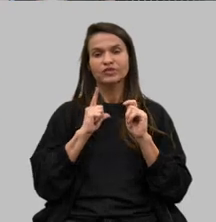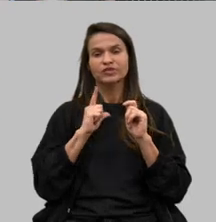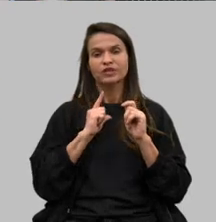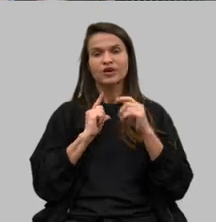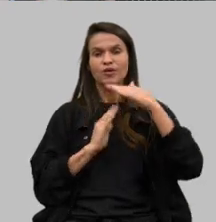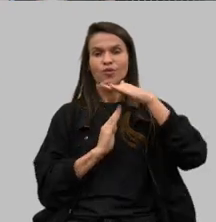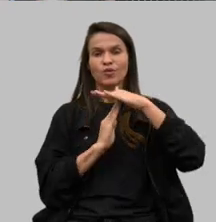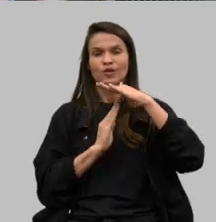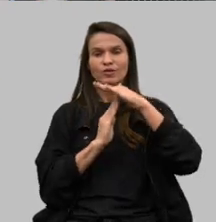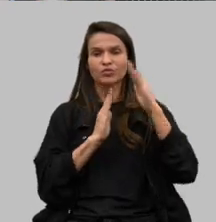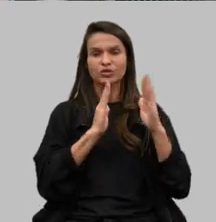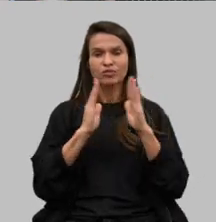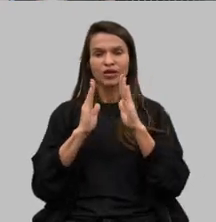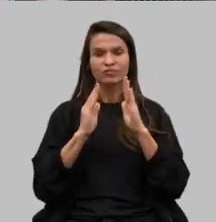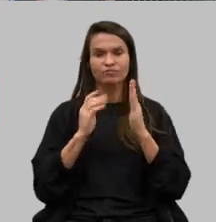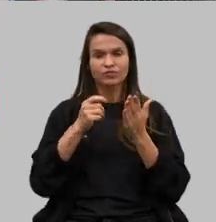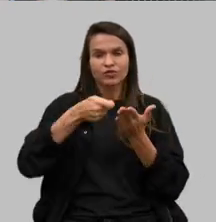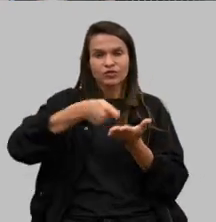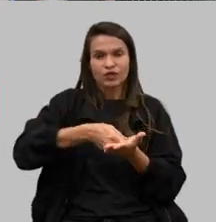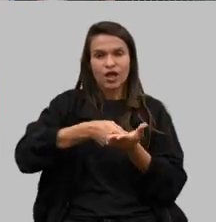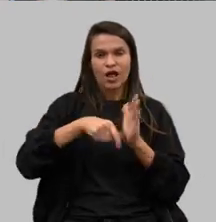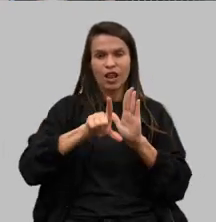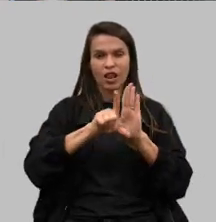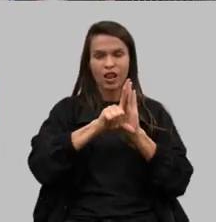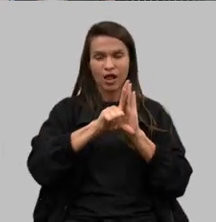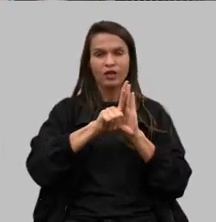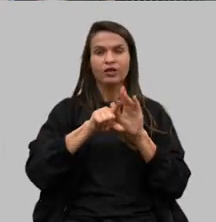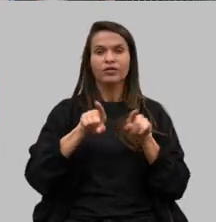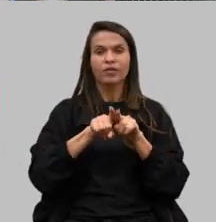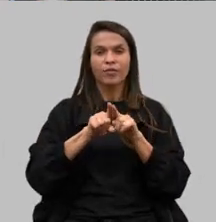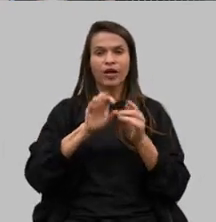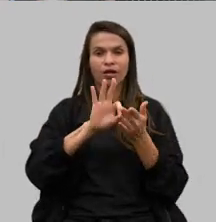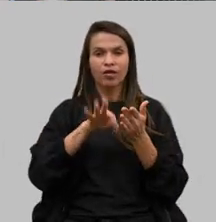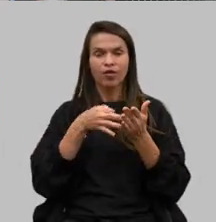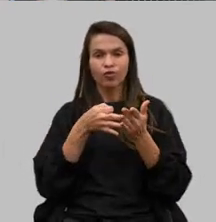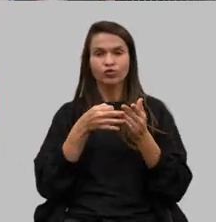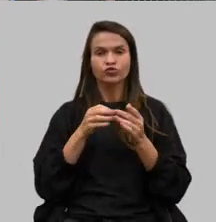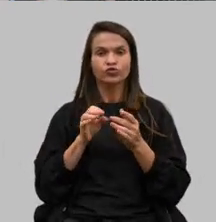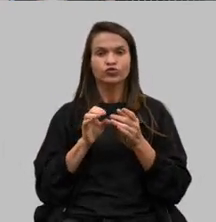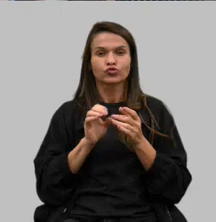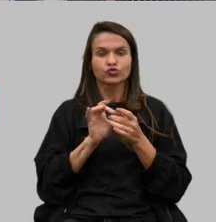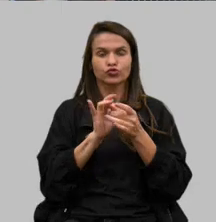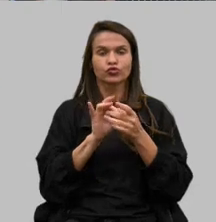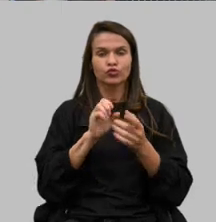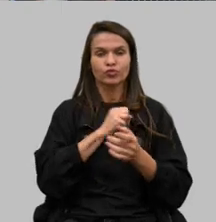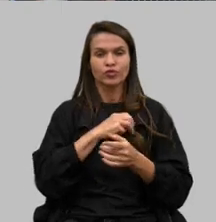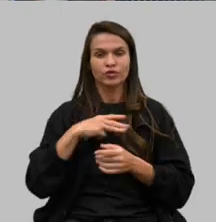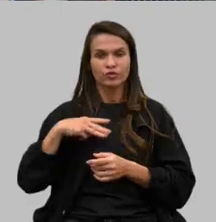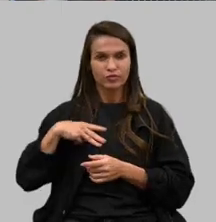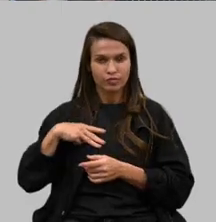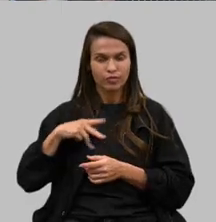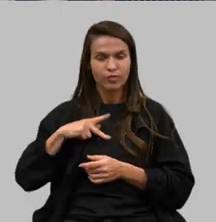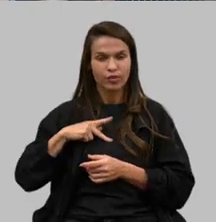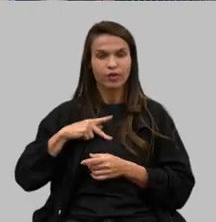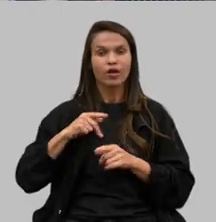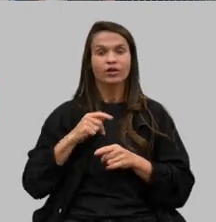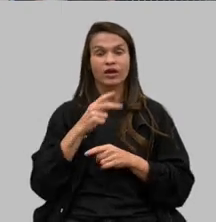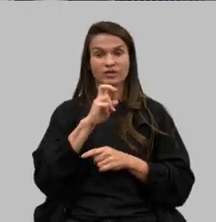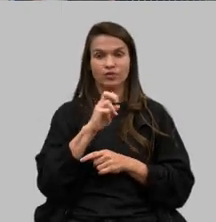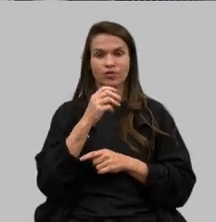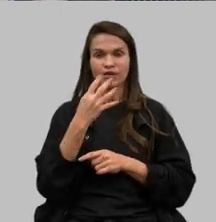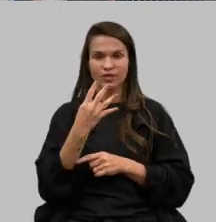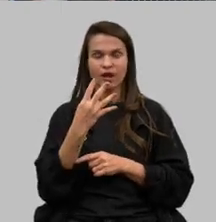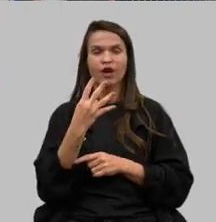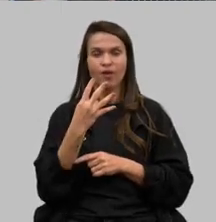estabelecido em lei foi assinado então tempo de ajustamento e conduta junto com o ministério público e das 54 barragens hoje a gente tem